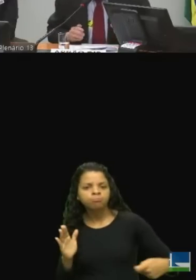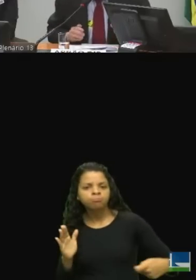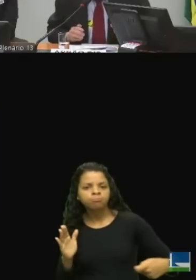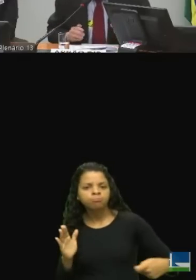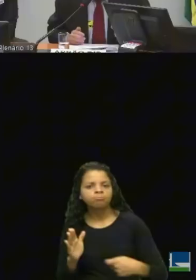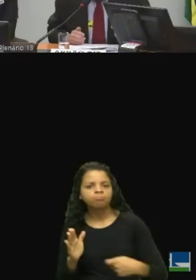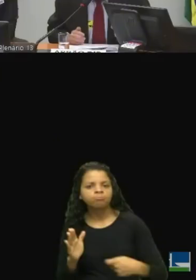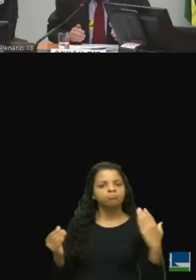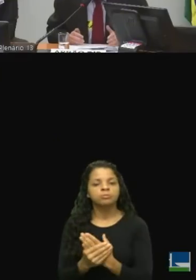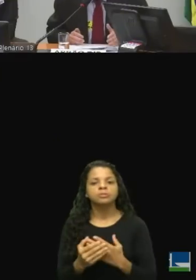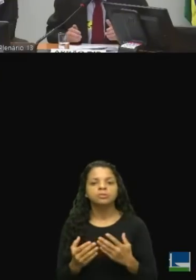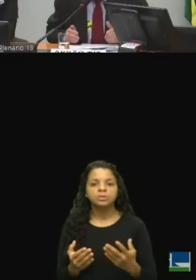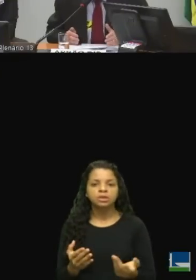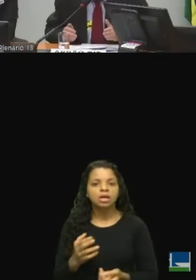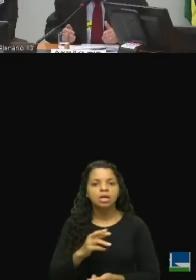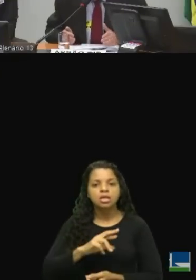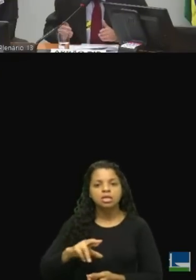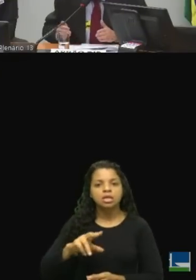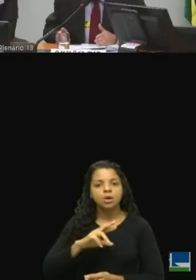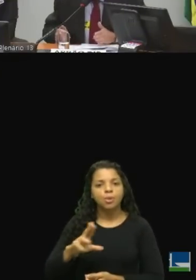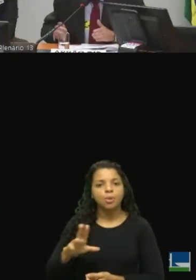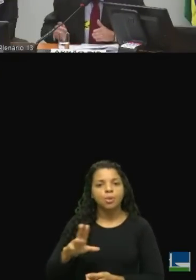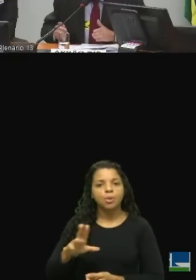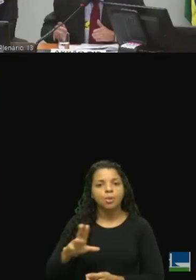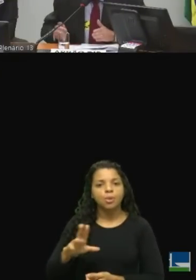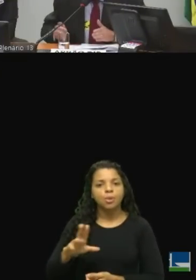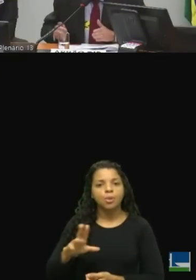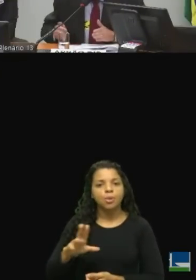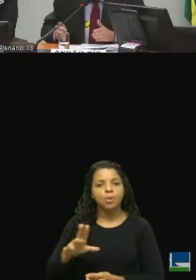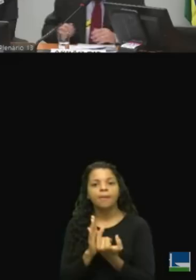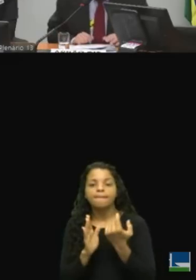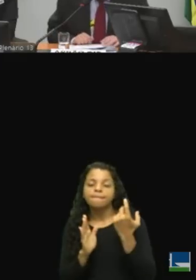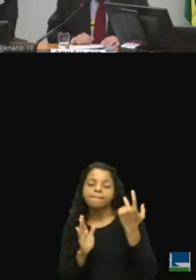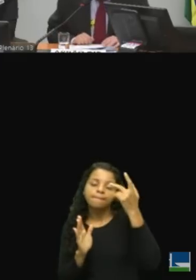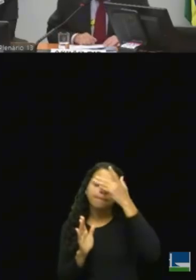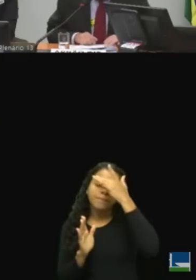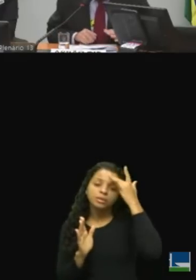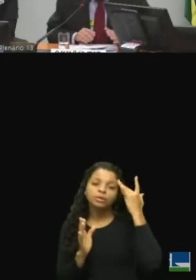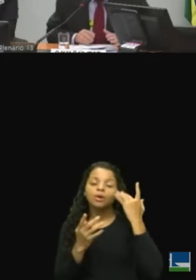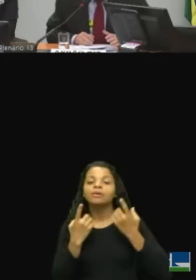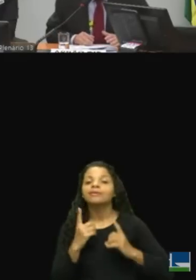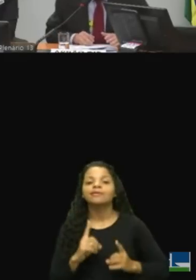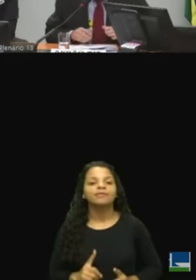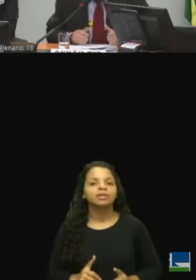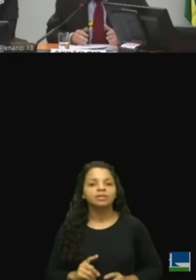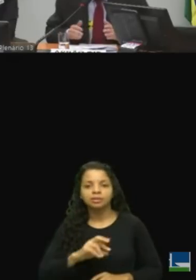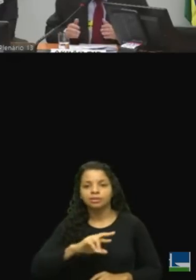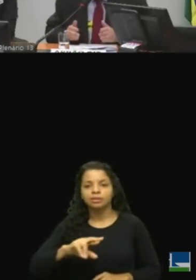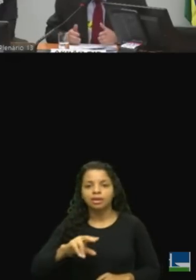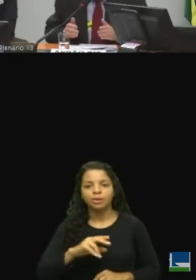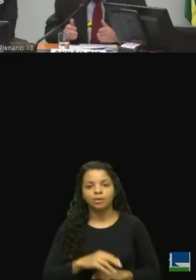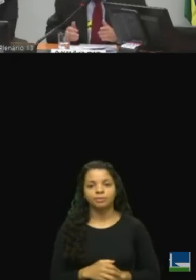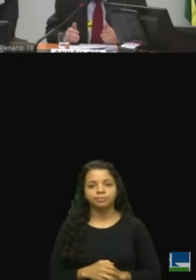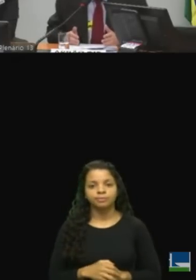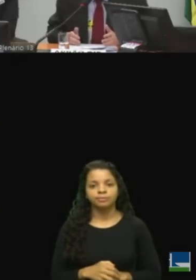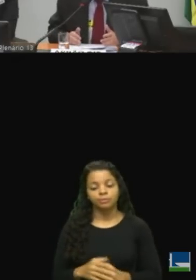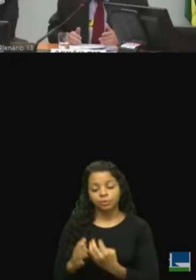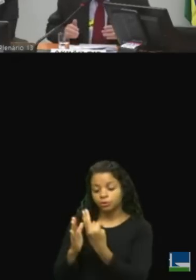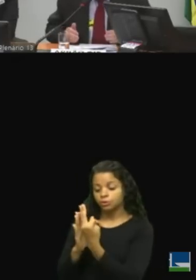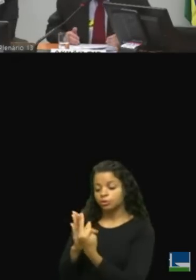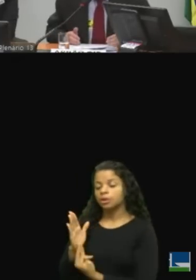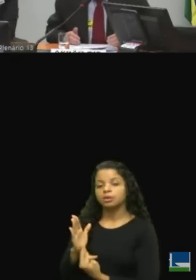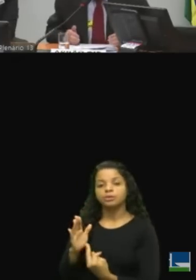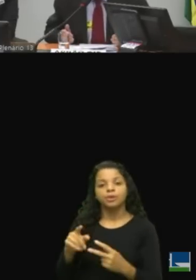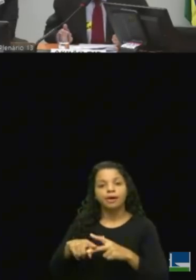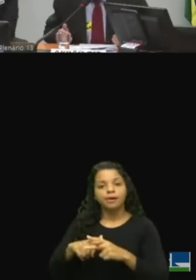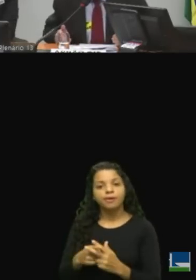mais considerada isenção para a pessoa com deficiência. A isenção, a partir do texto da reforma tributária,